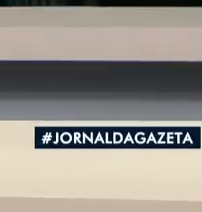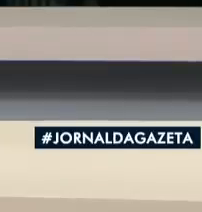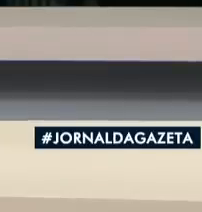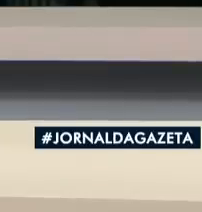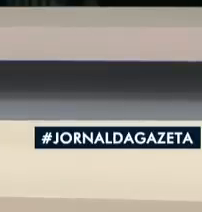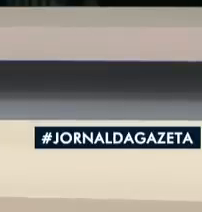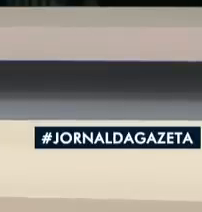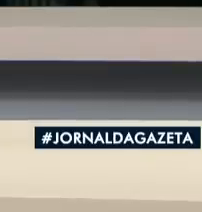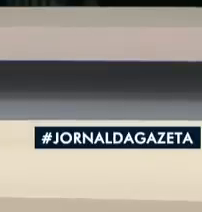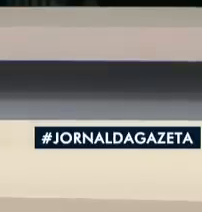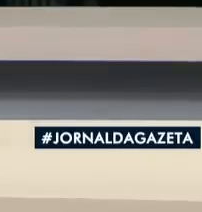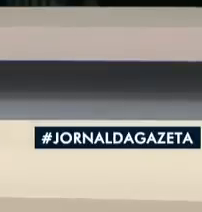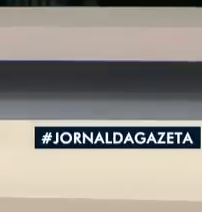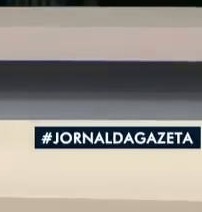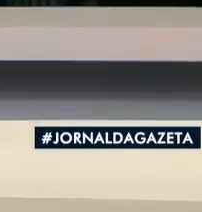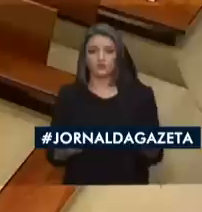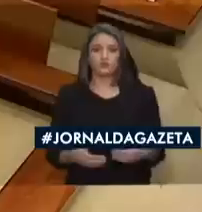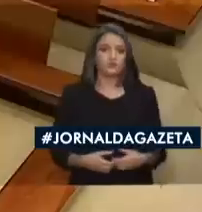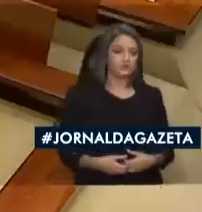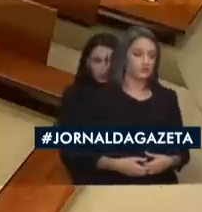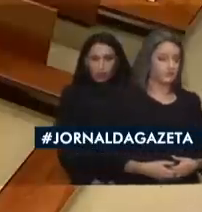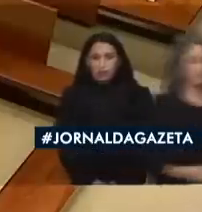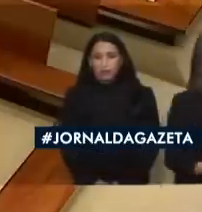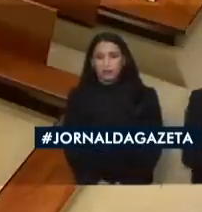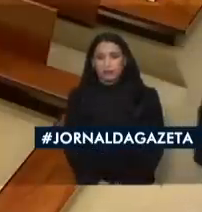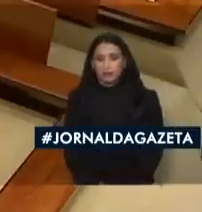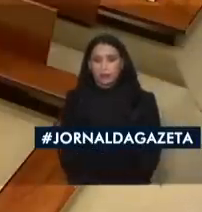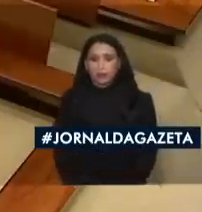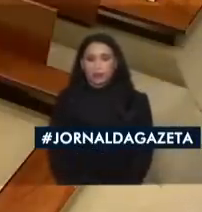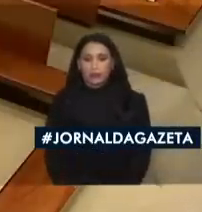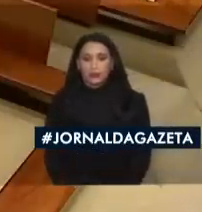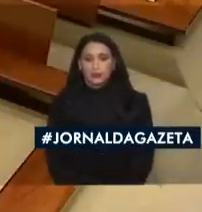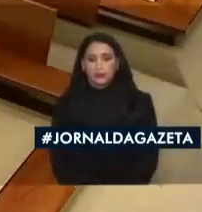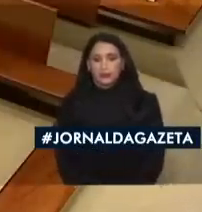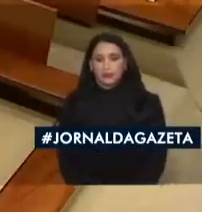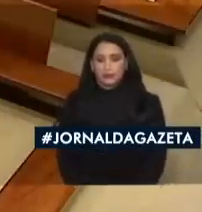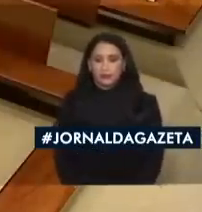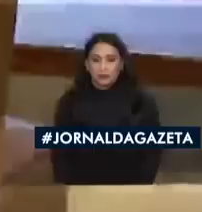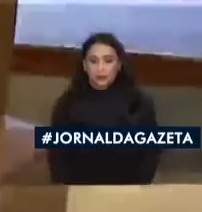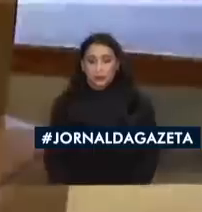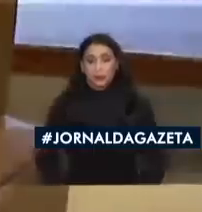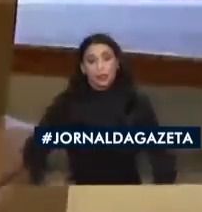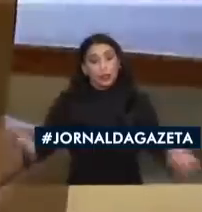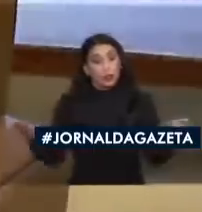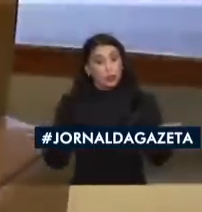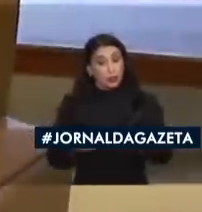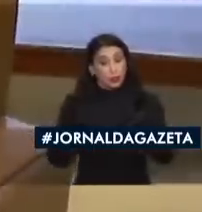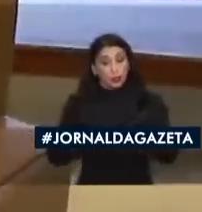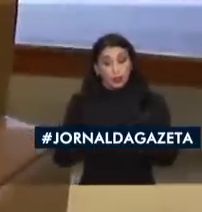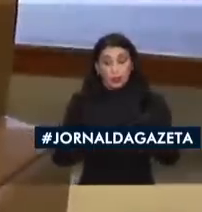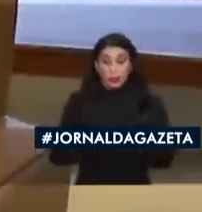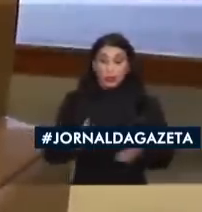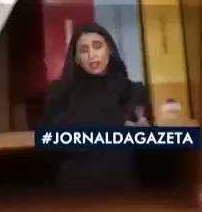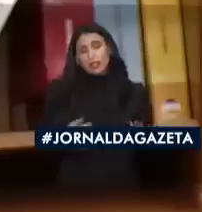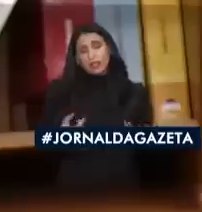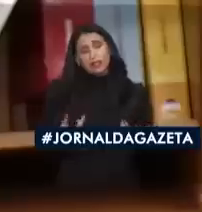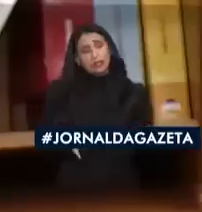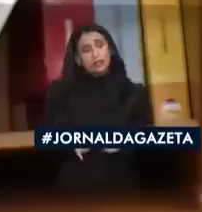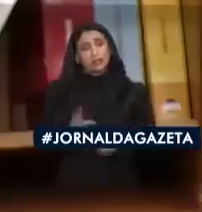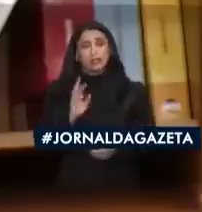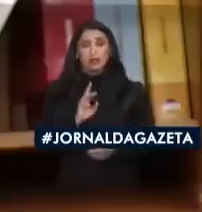Afonso Marangoni na sessão de hoje votaram os ministros Ricardo Lewandowski e Gilmar Mendes